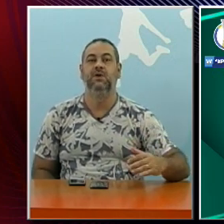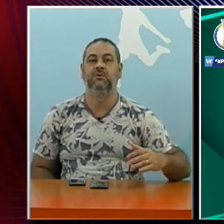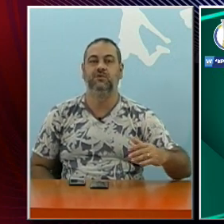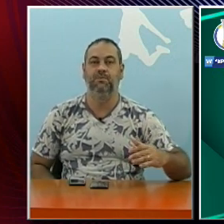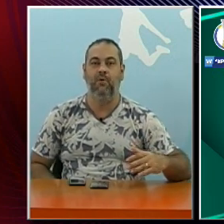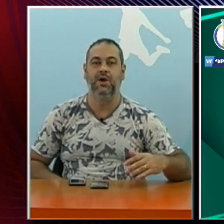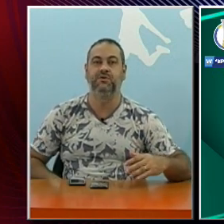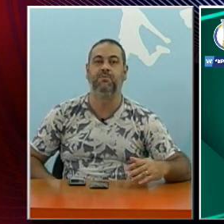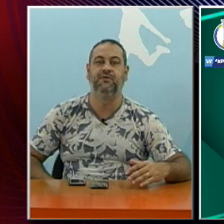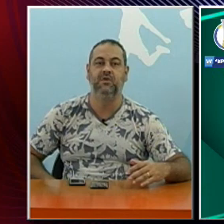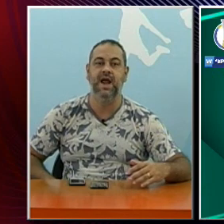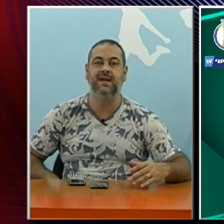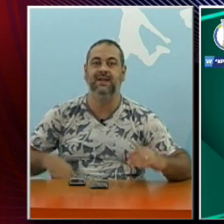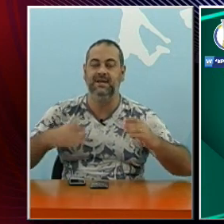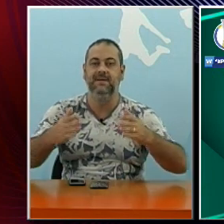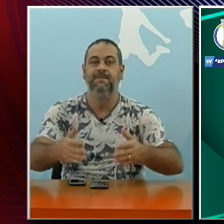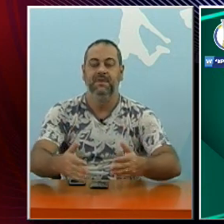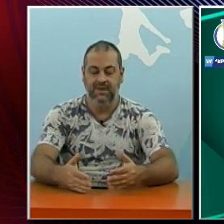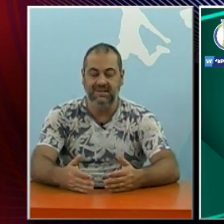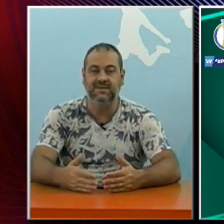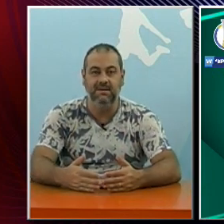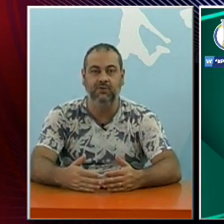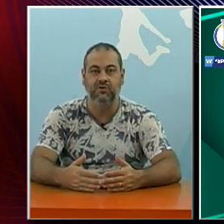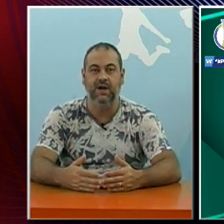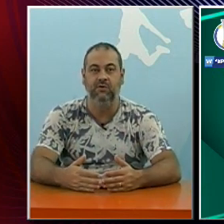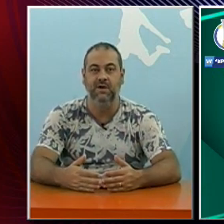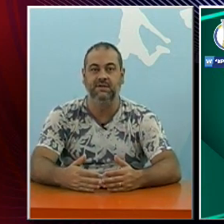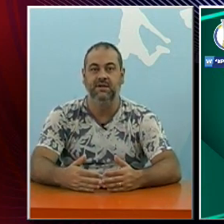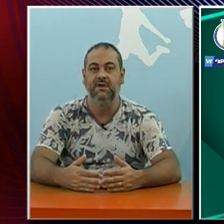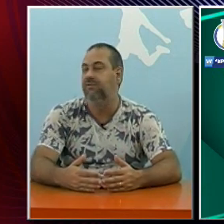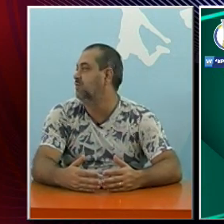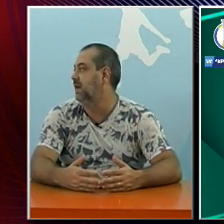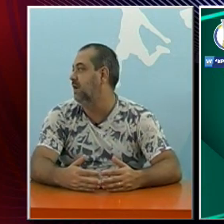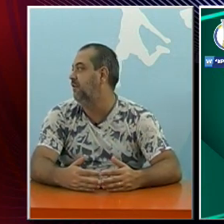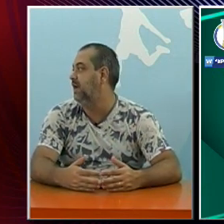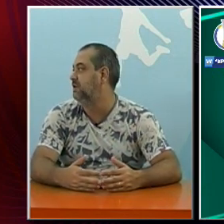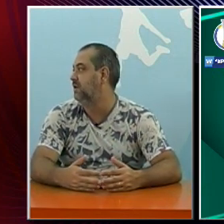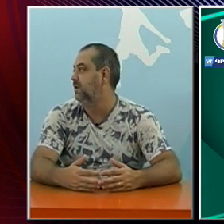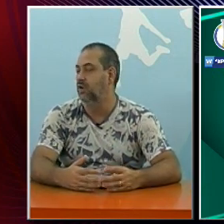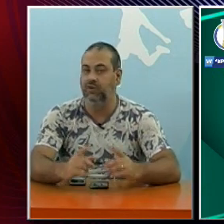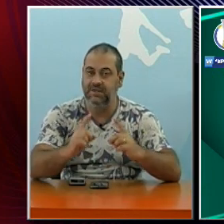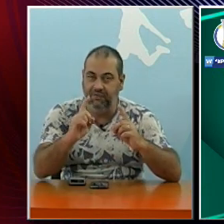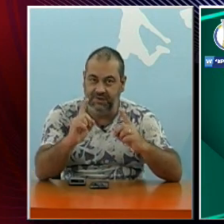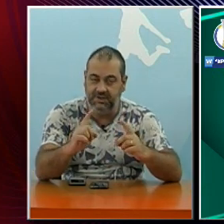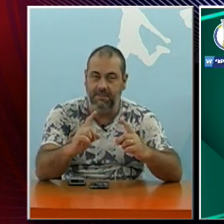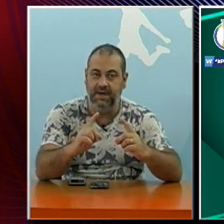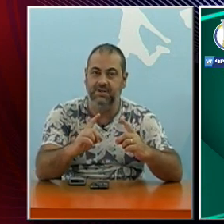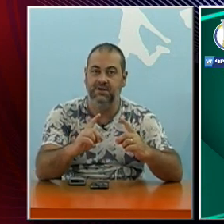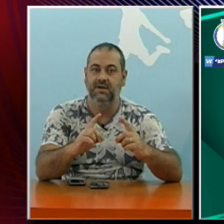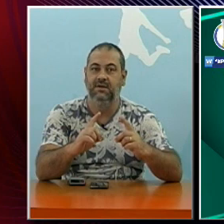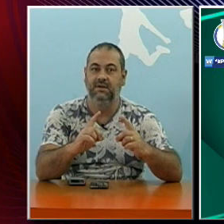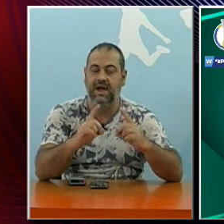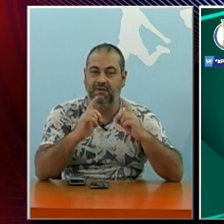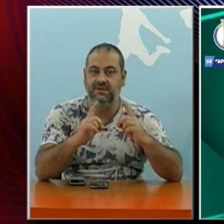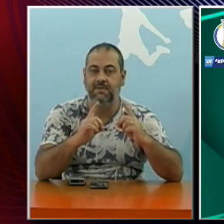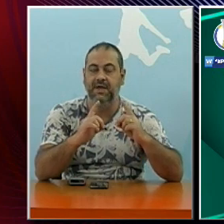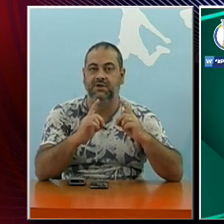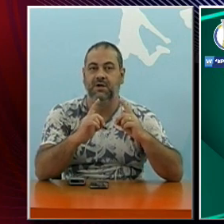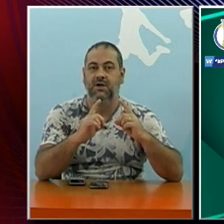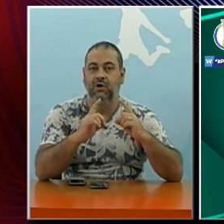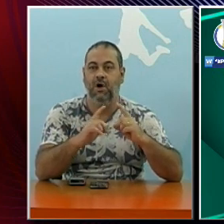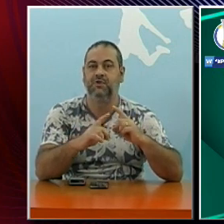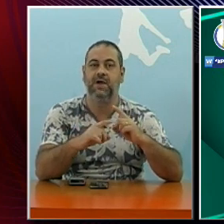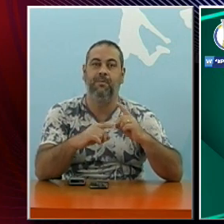dedicação, com suporte, com profissionais ali em cima dos jogadores, vão sair na frente. Eu estou dizendo fisicamente, tá?